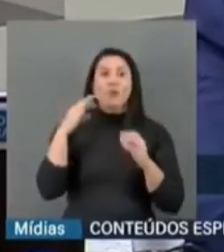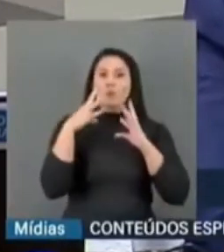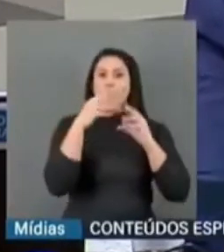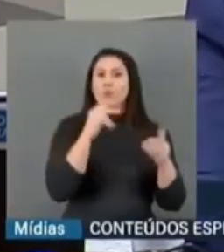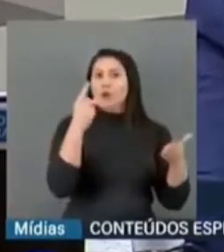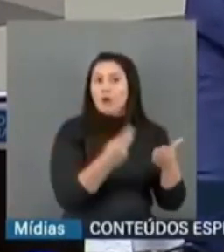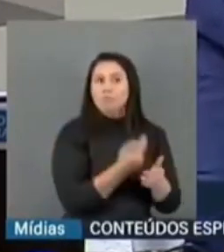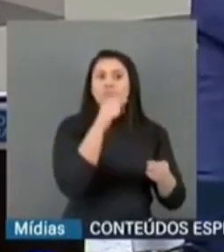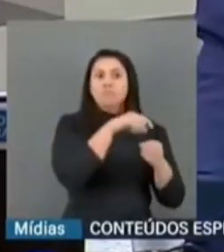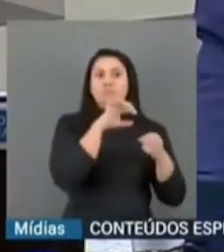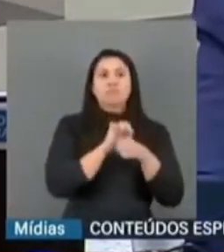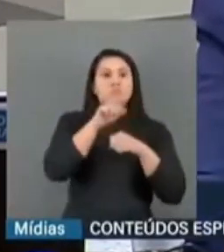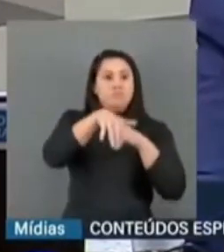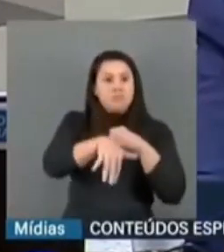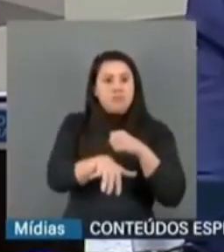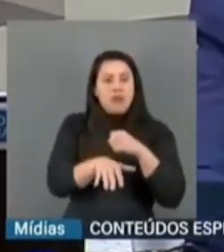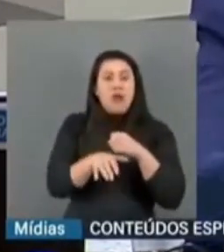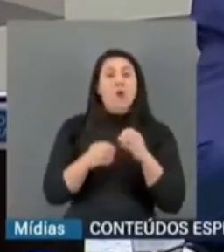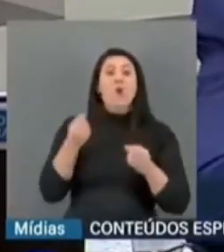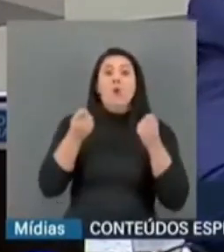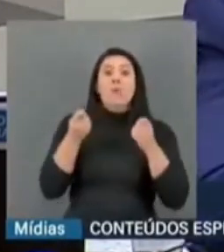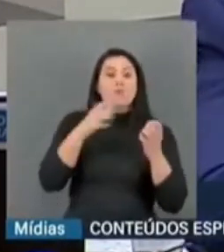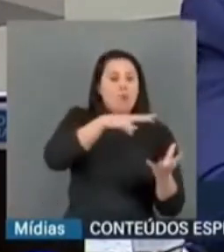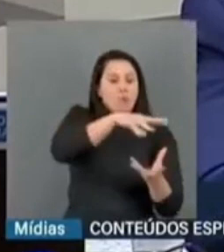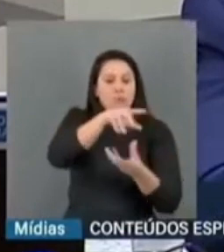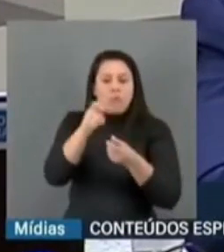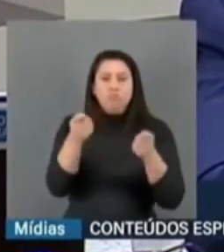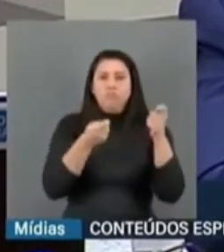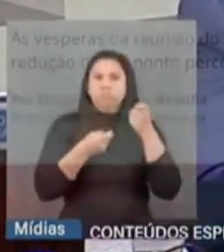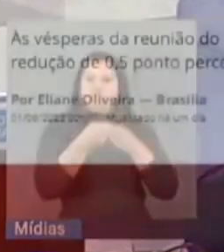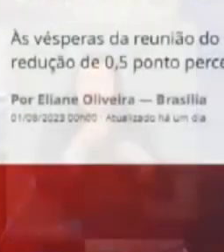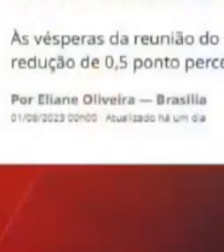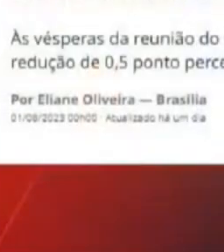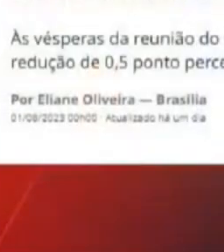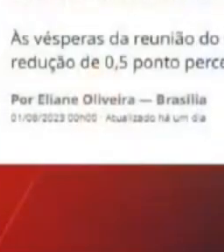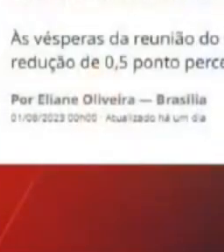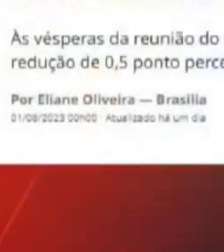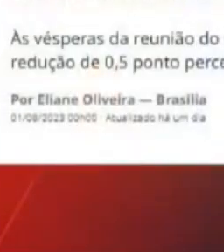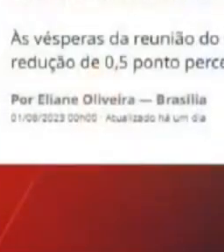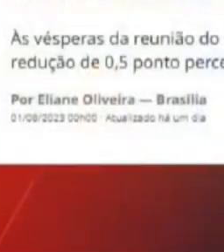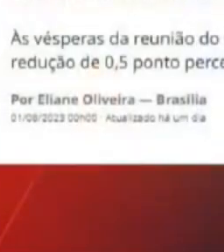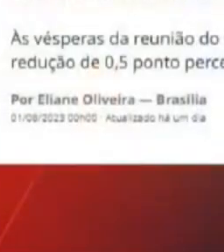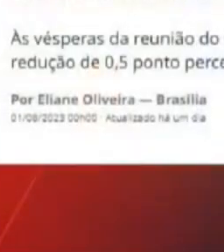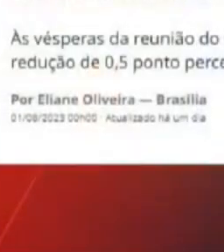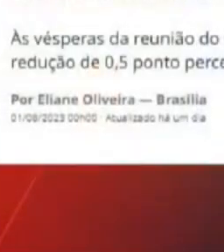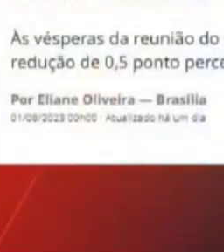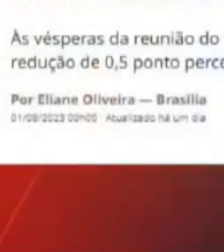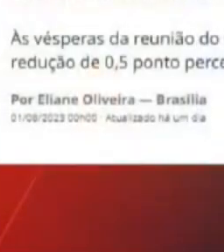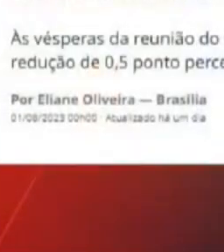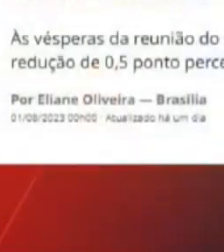até de mercado do que ele e um cara que está muito mais preocupado com a situação de